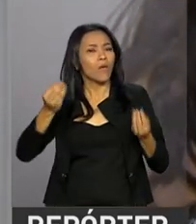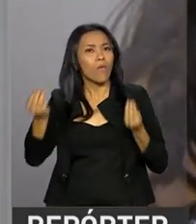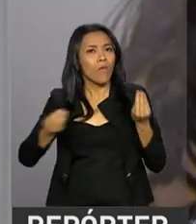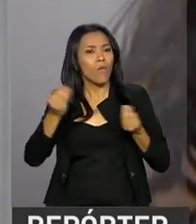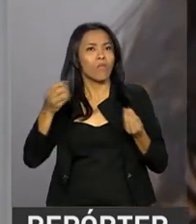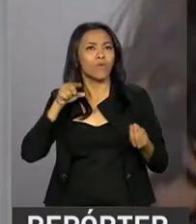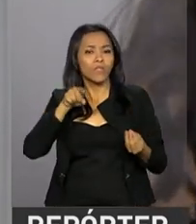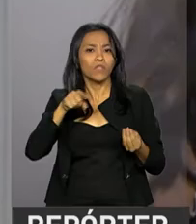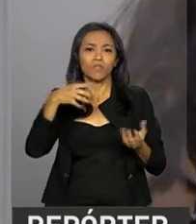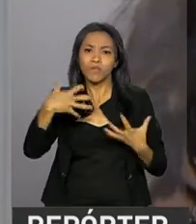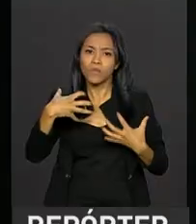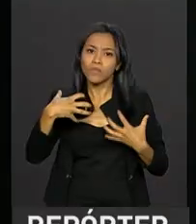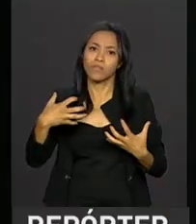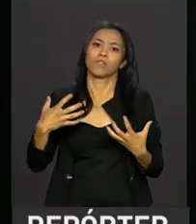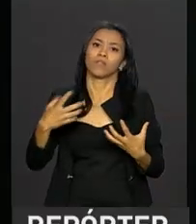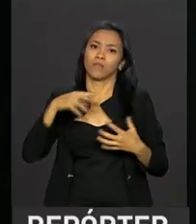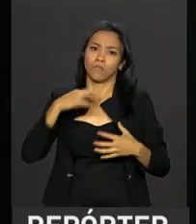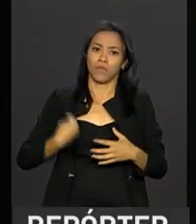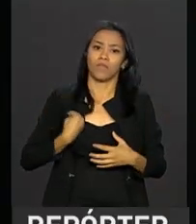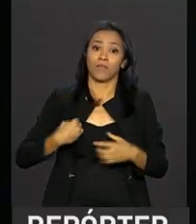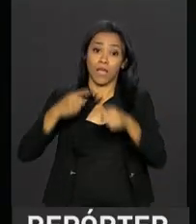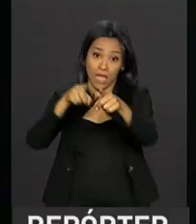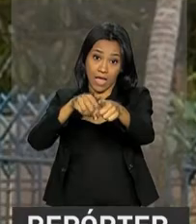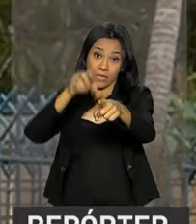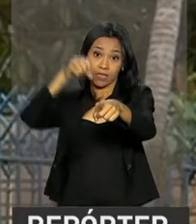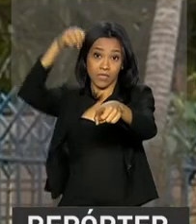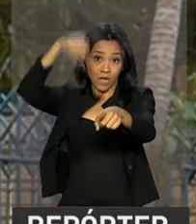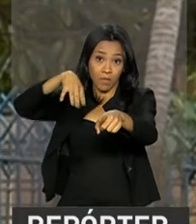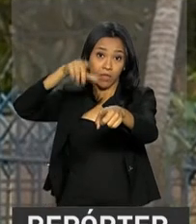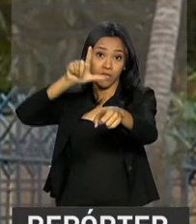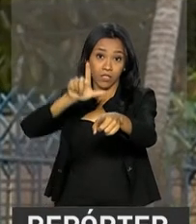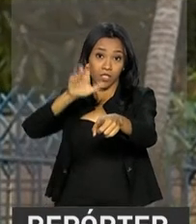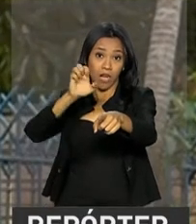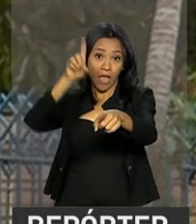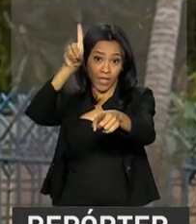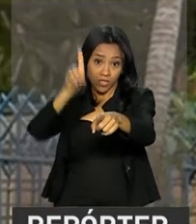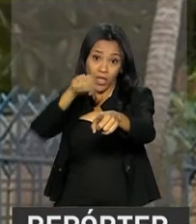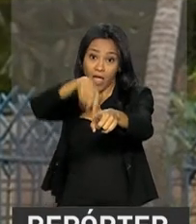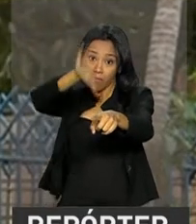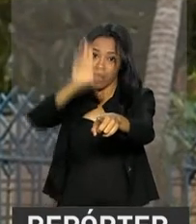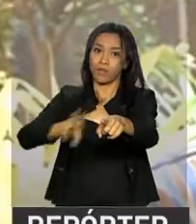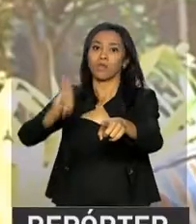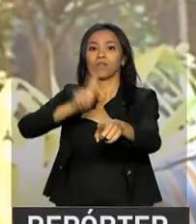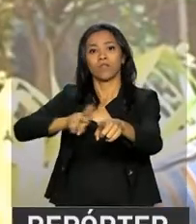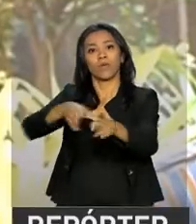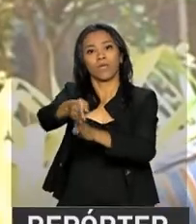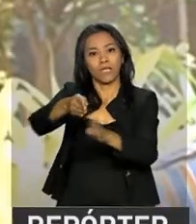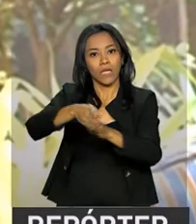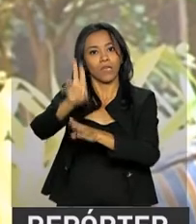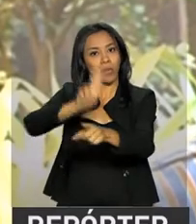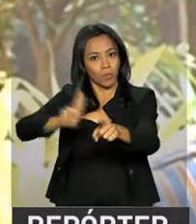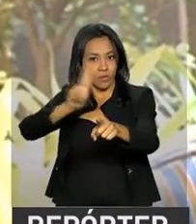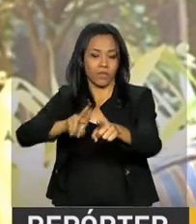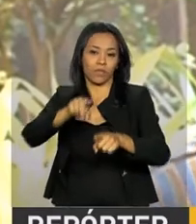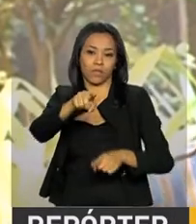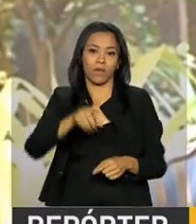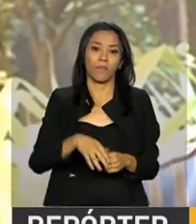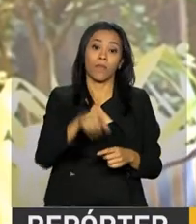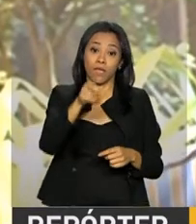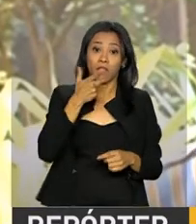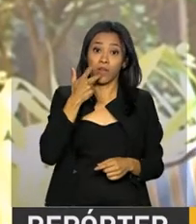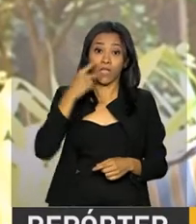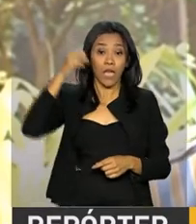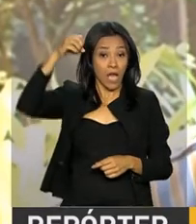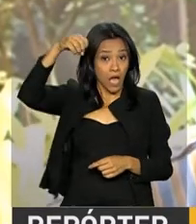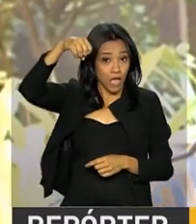impactos, né, como pessoa. As lâmpadas de LED também são as mais recomendadas pelo Inmetro. São lâmpadas que,